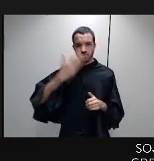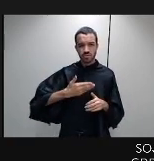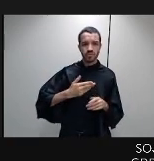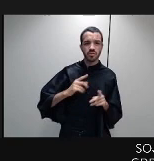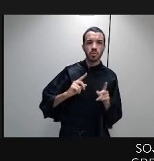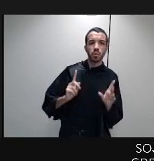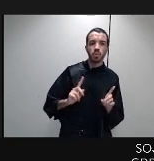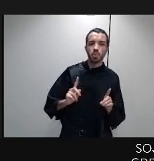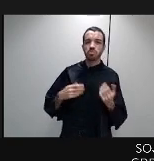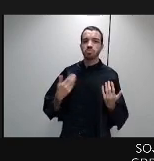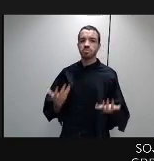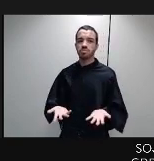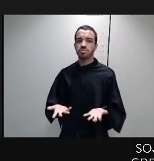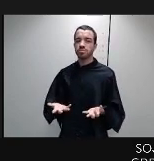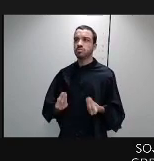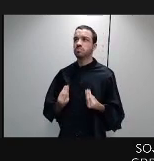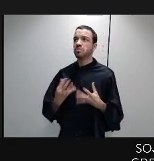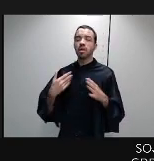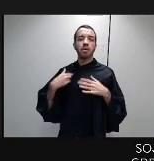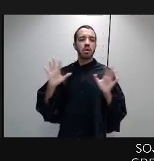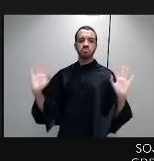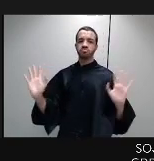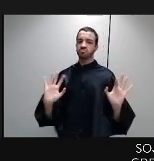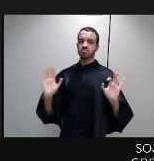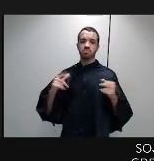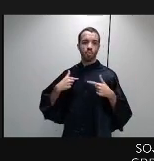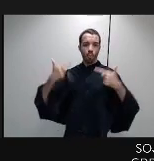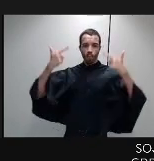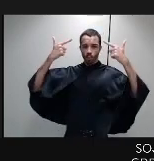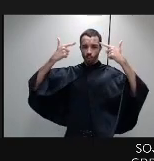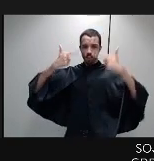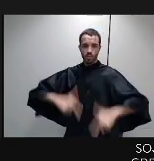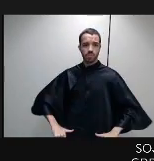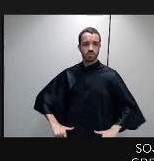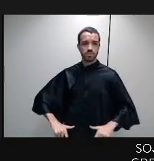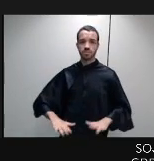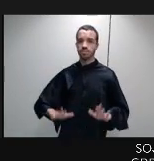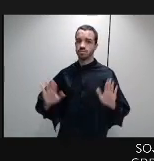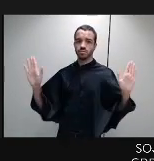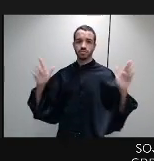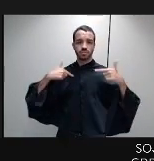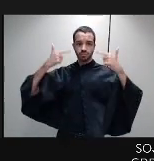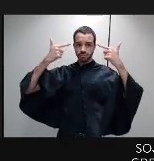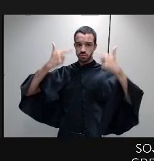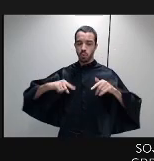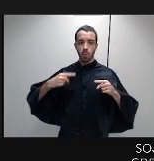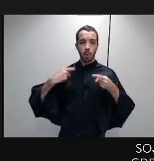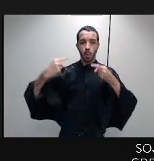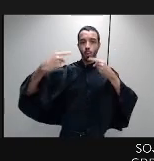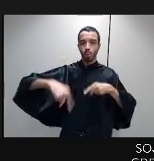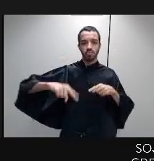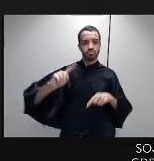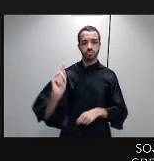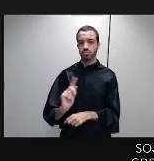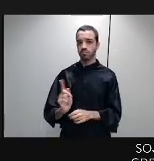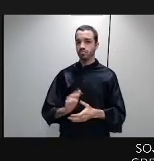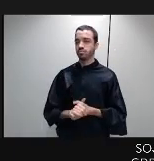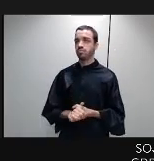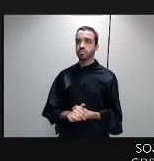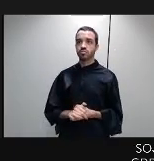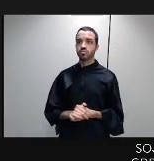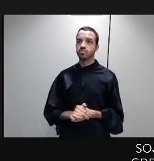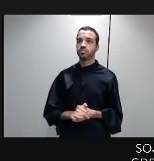não tem a minha curica e não tem a minha posição perfeito Vamos ouvir o ministro Benedito